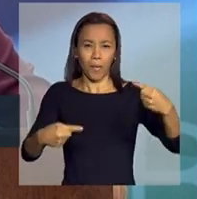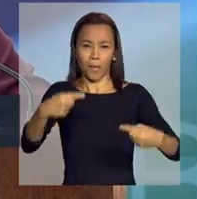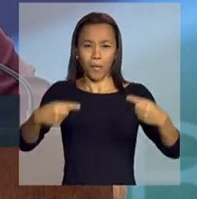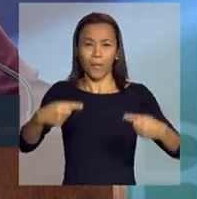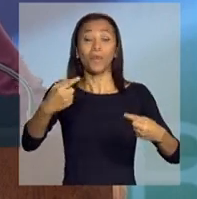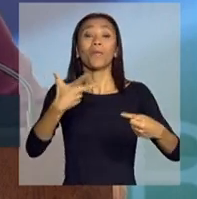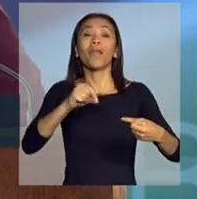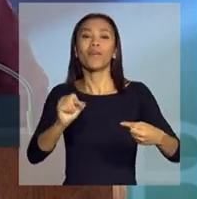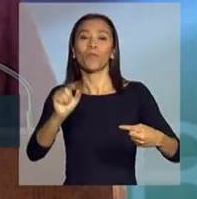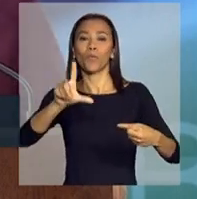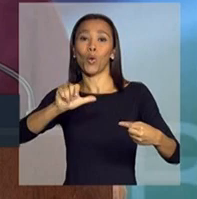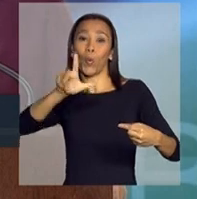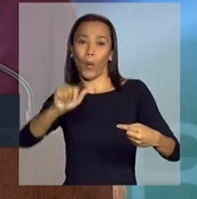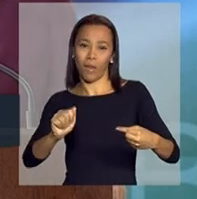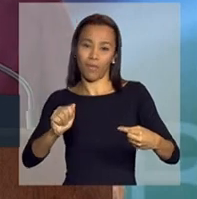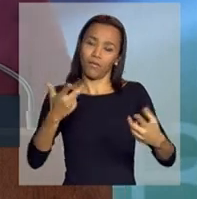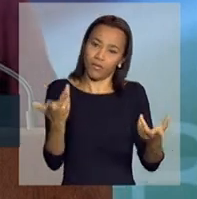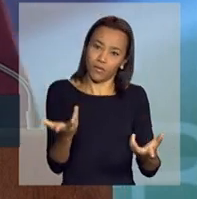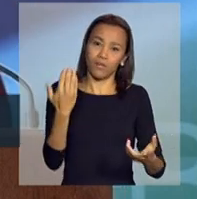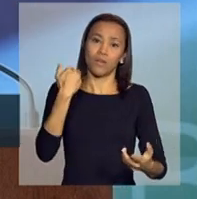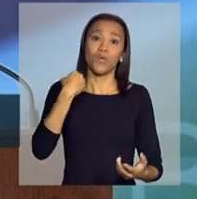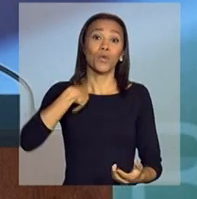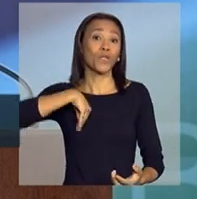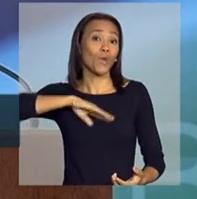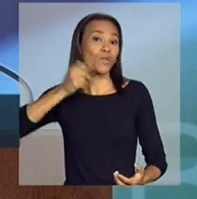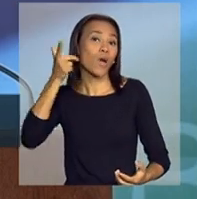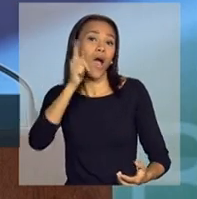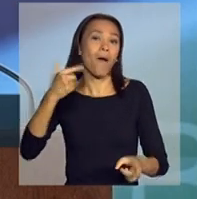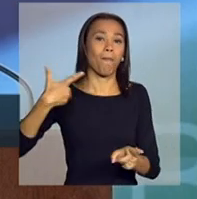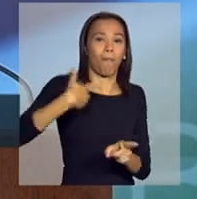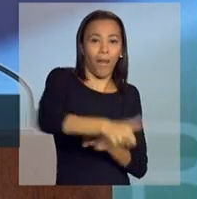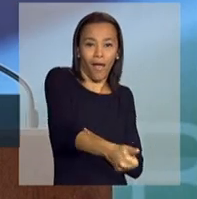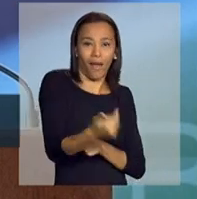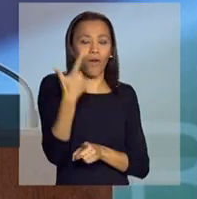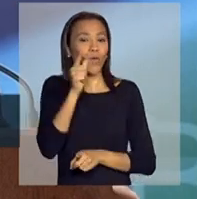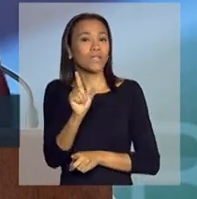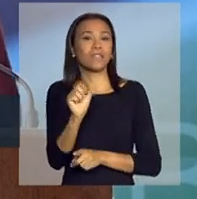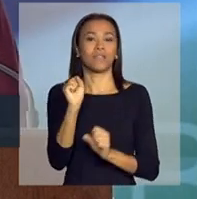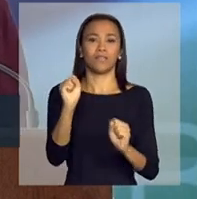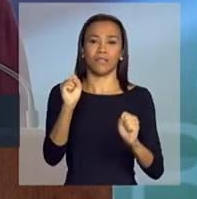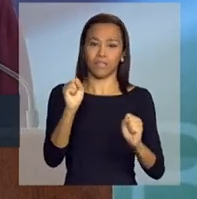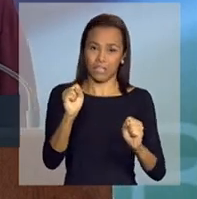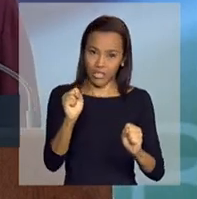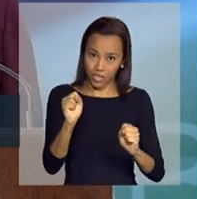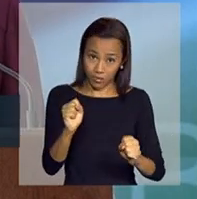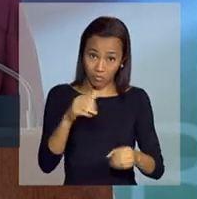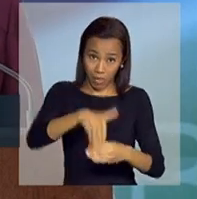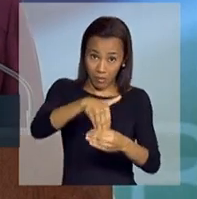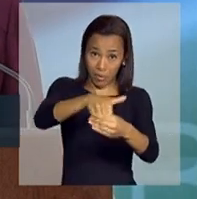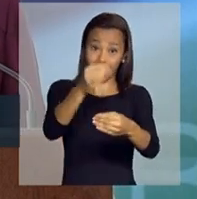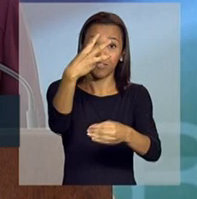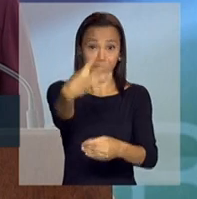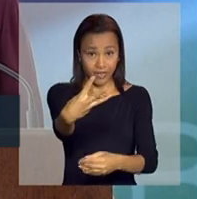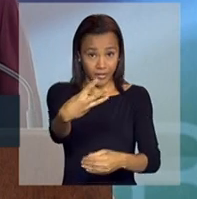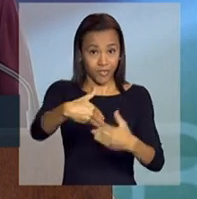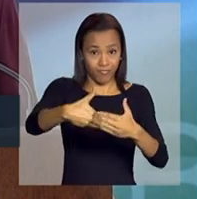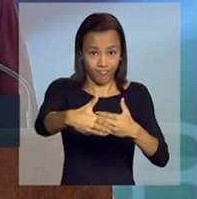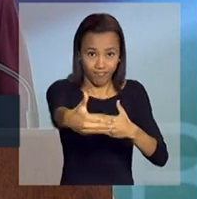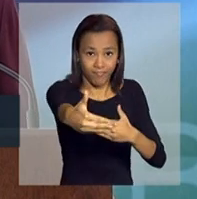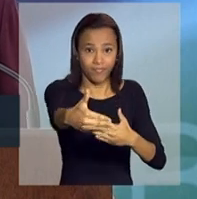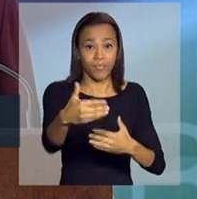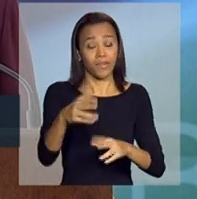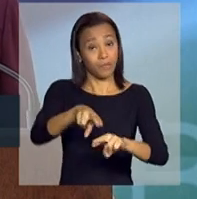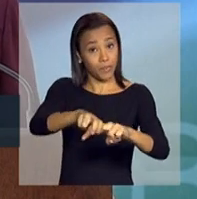Lula, o que nos levou à vitória nas três eleições que se seguiram. Por